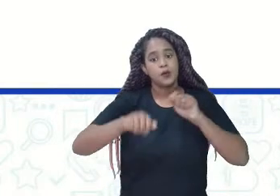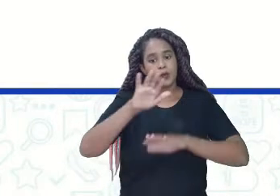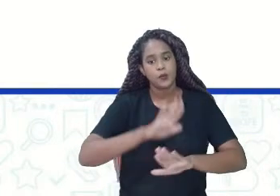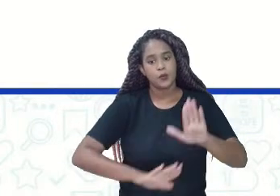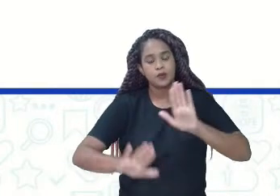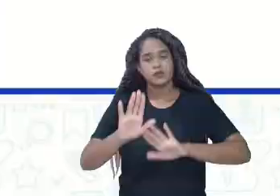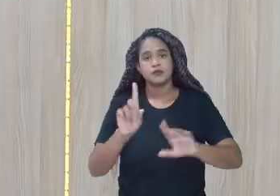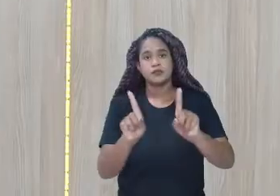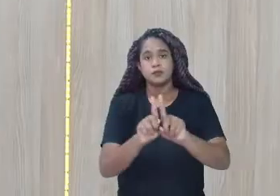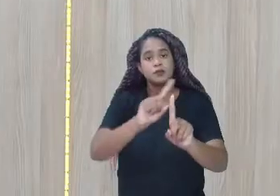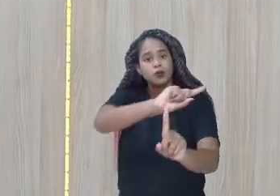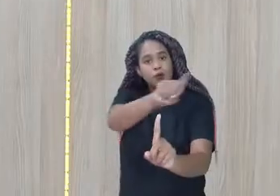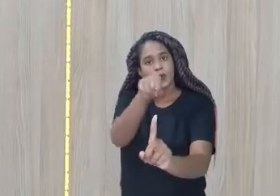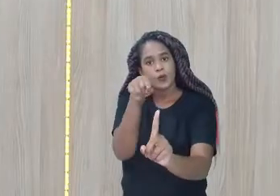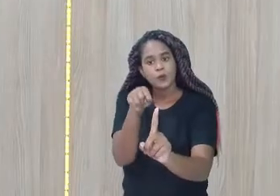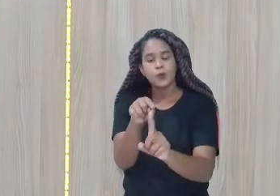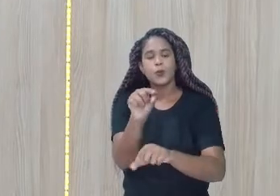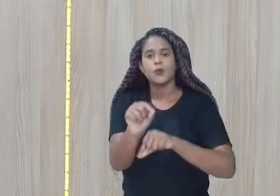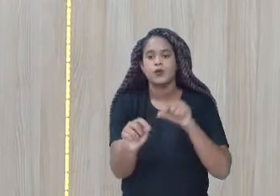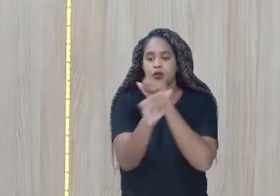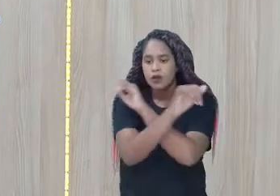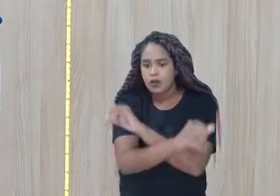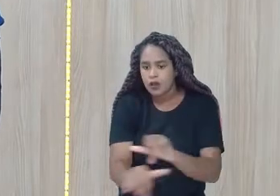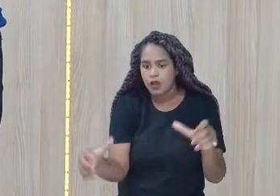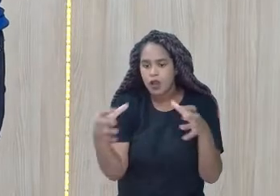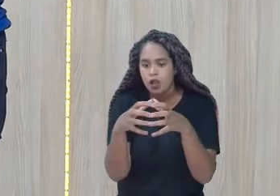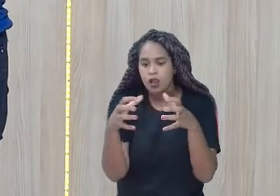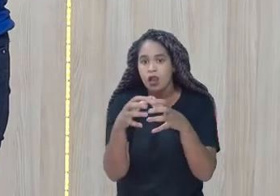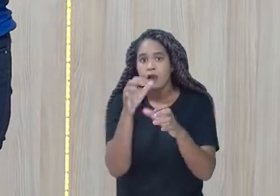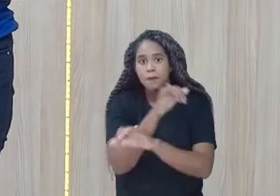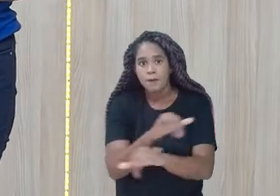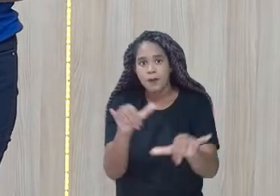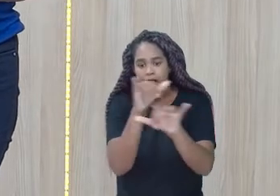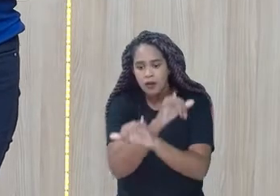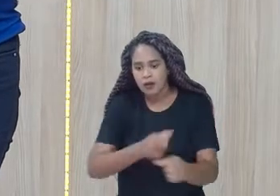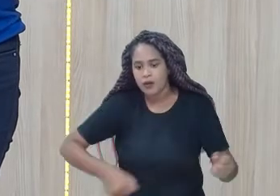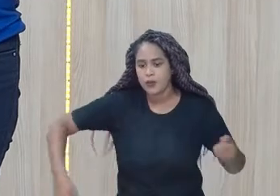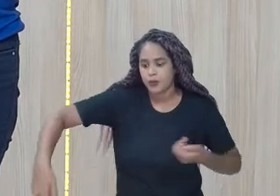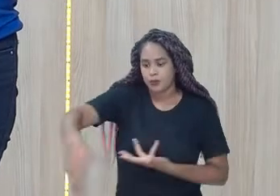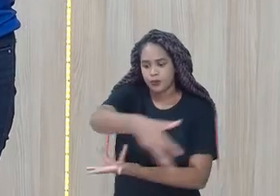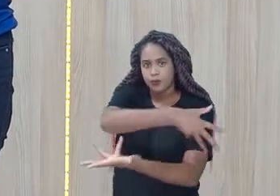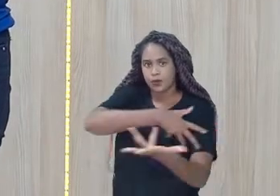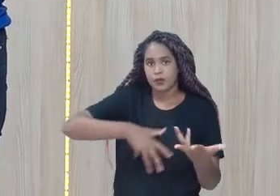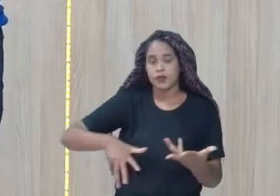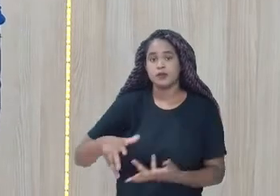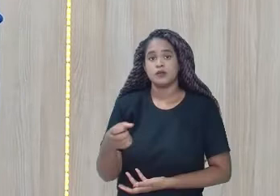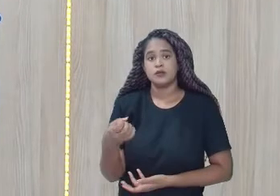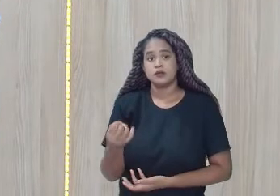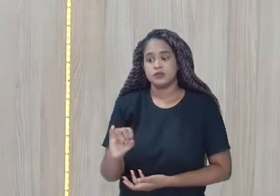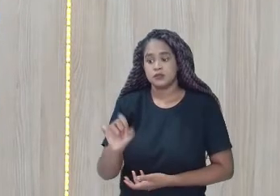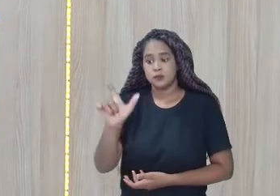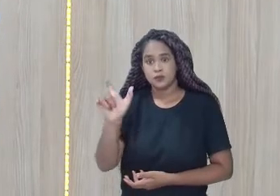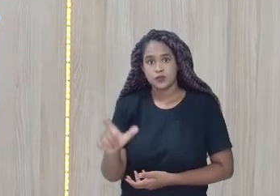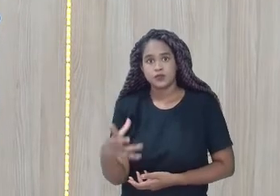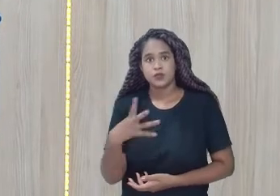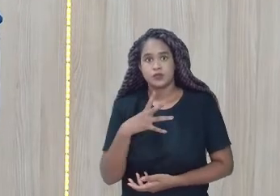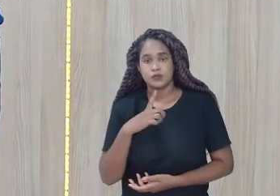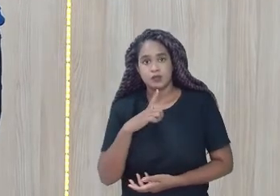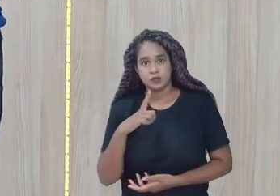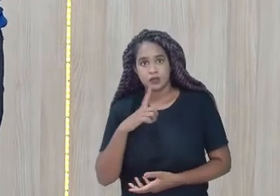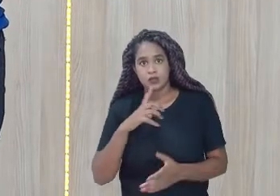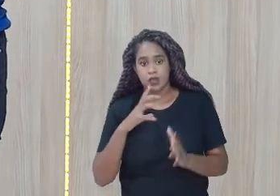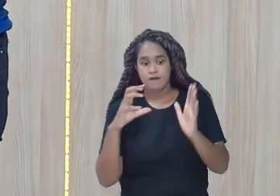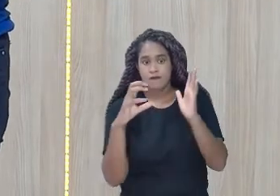um objetivo de realizar campanhas de solidariedade das pessoas portadoras do vírus. Então,